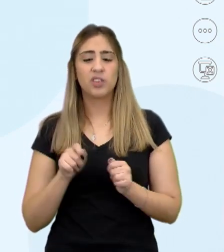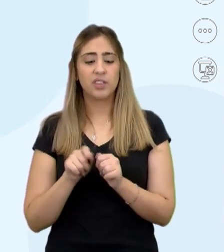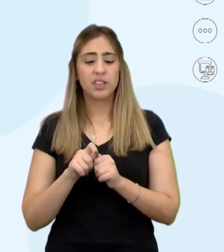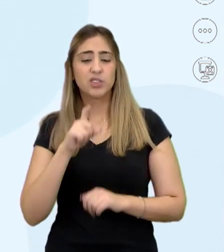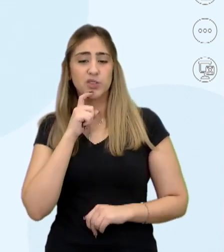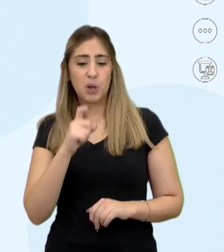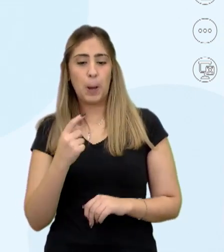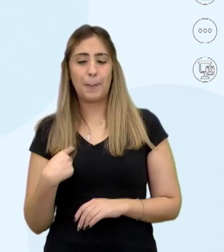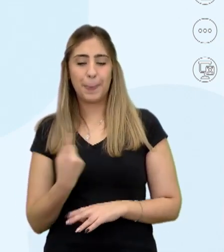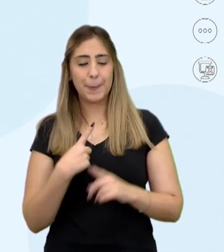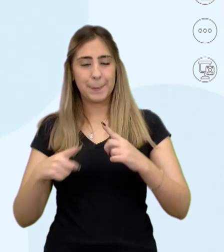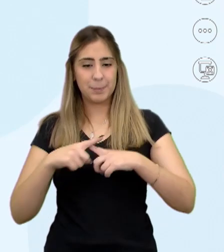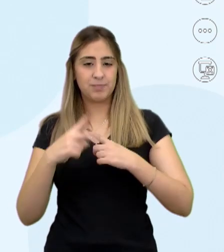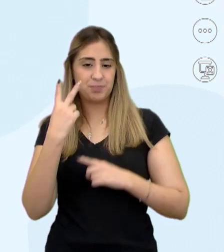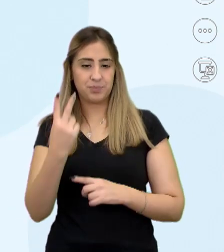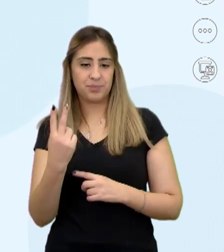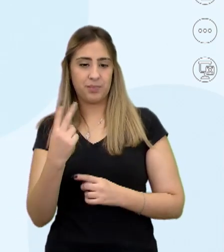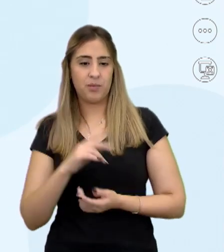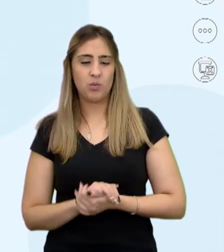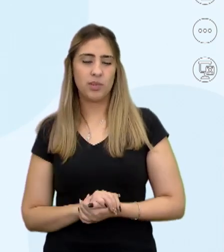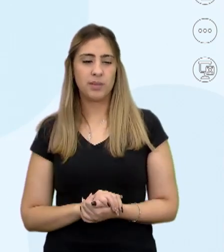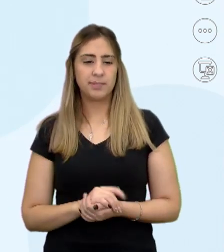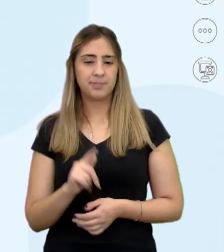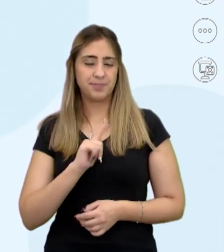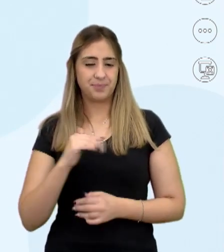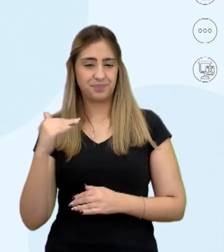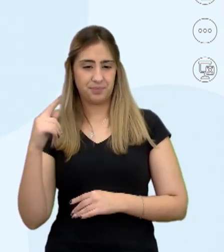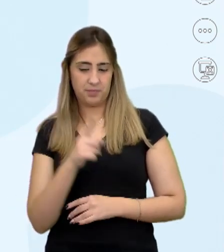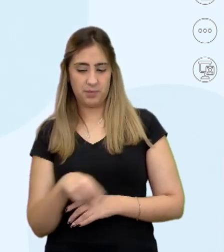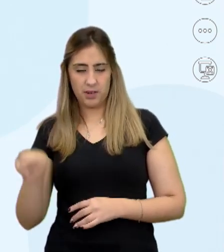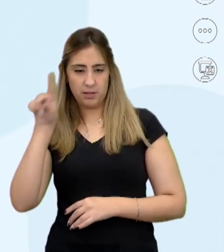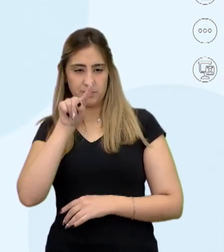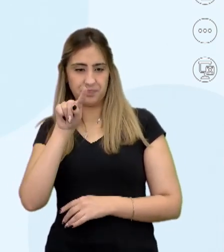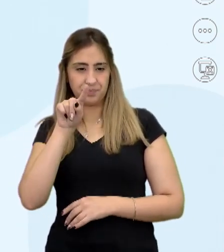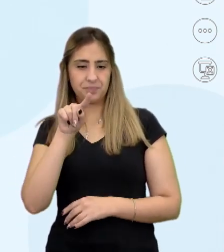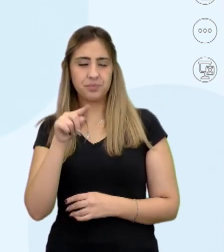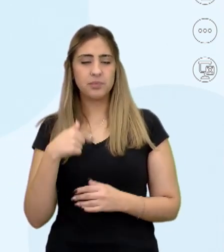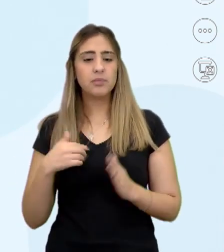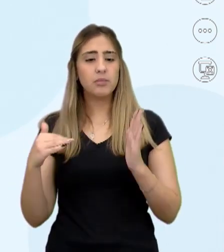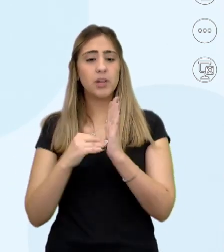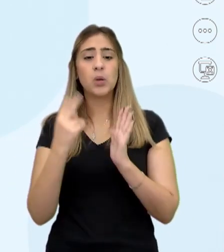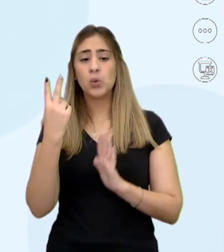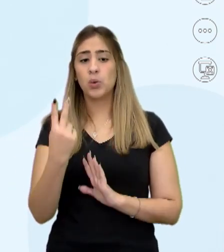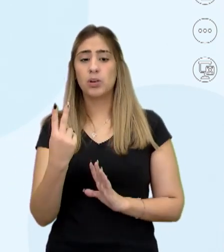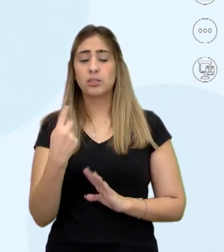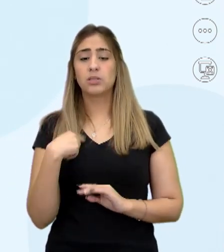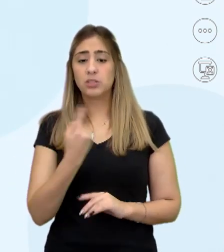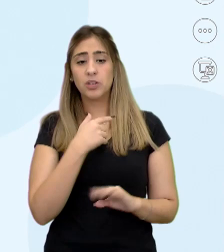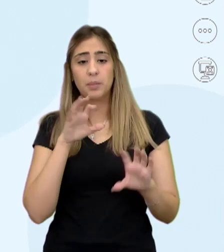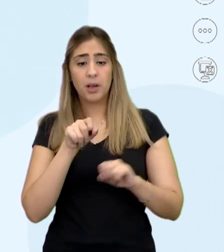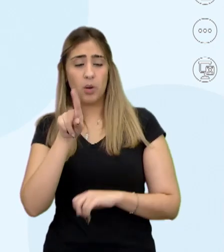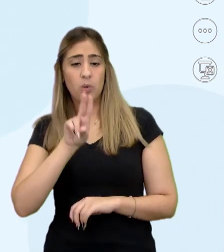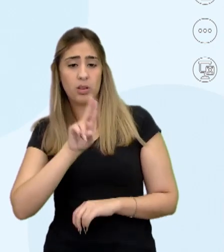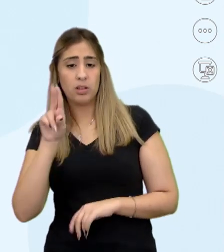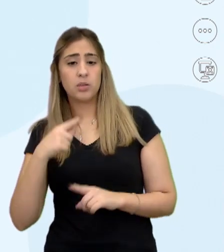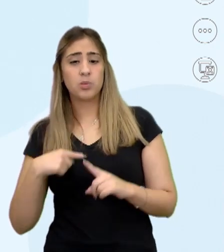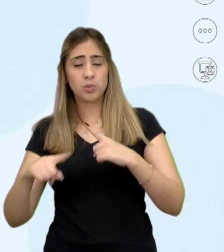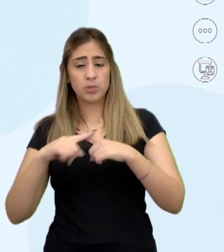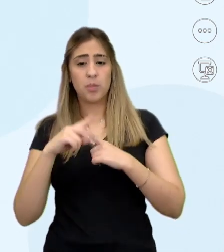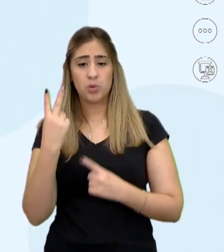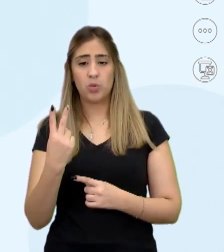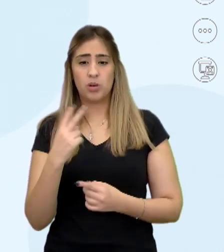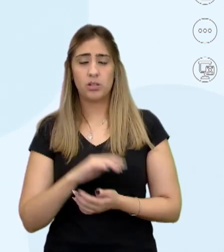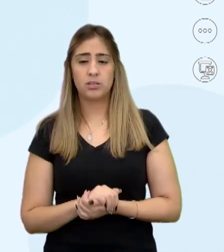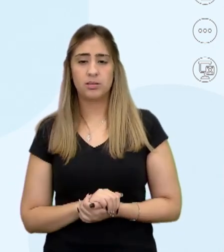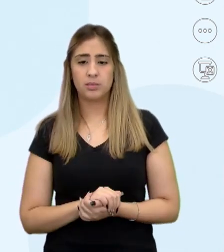de verde, a gente vai multiplicar por 2. Então, a nossa setinha, em vez de bater lá no 1, ela vai bater no 2. A gente vai pegar essa unidade e multiplicar por